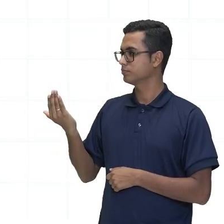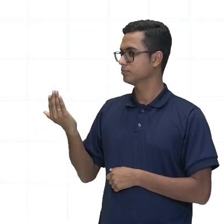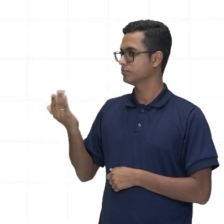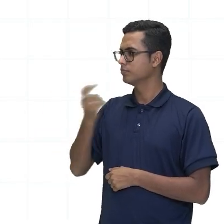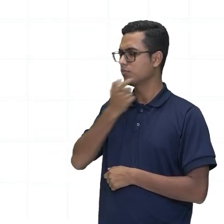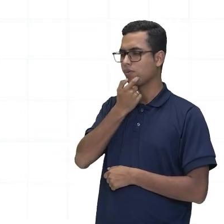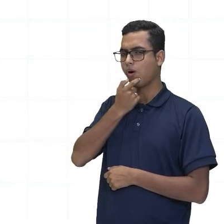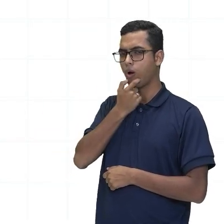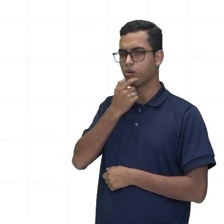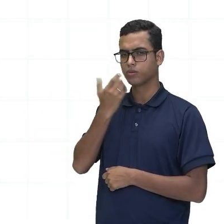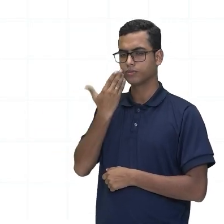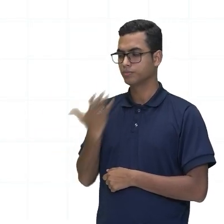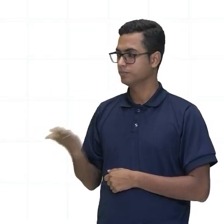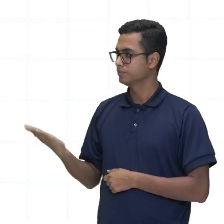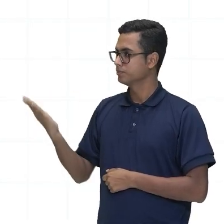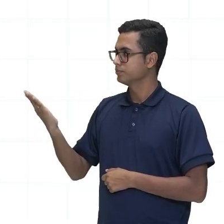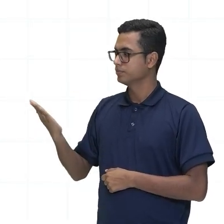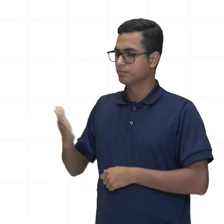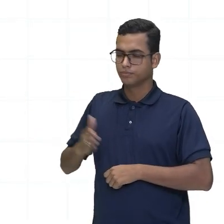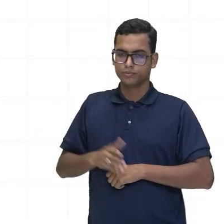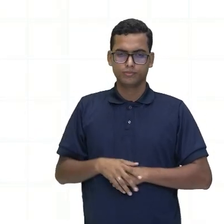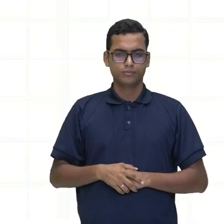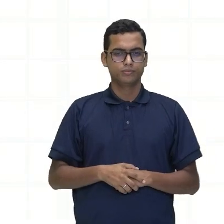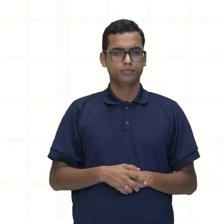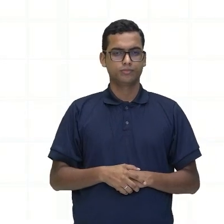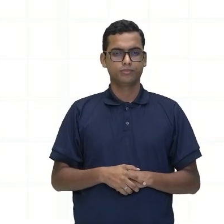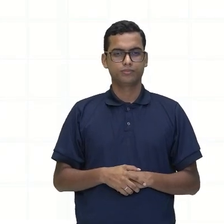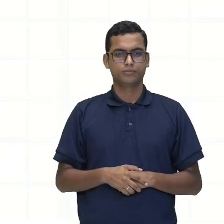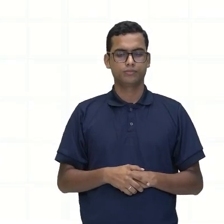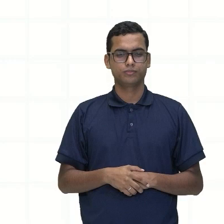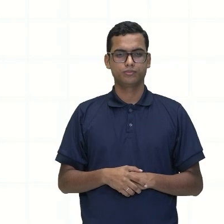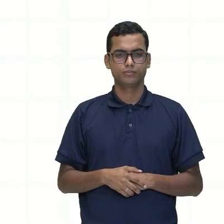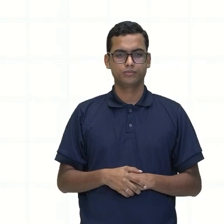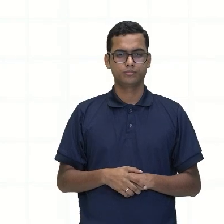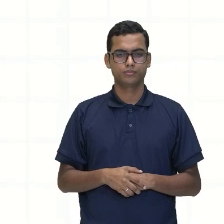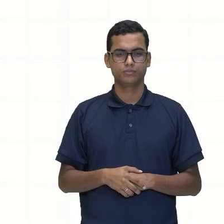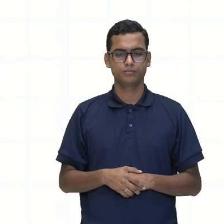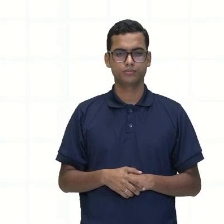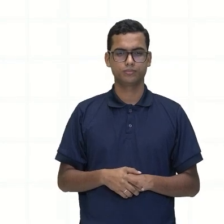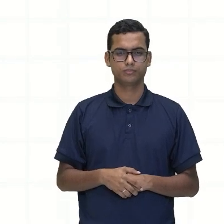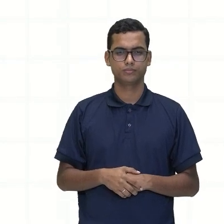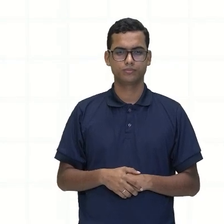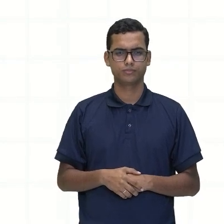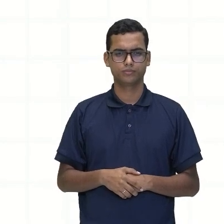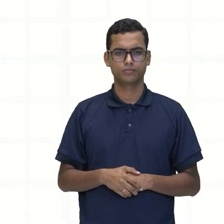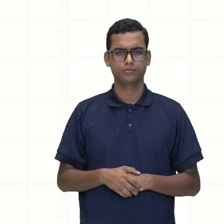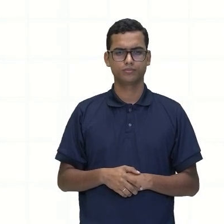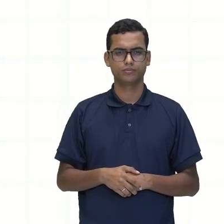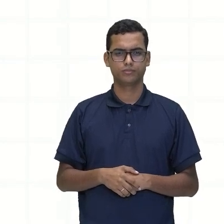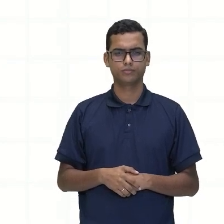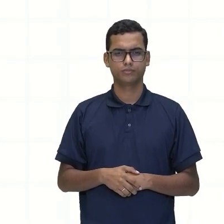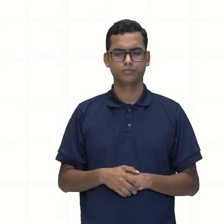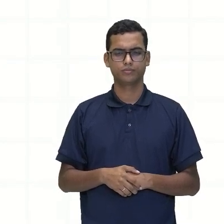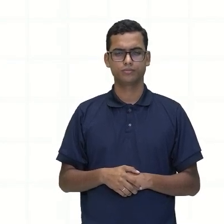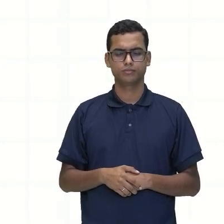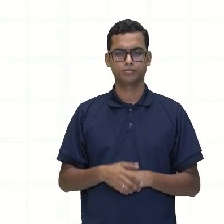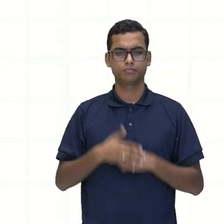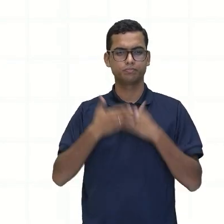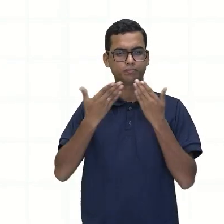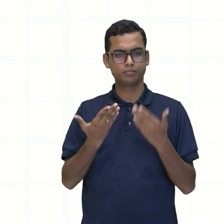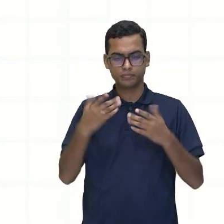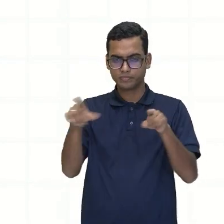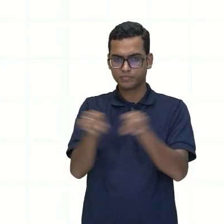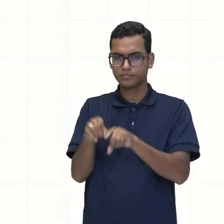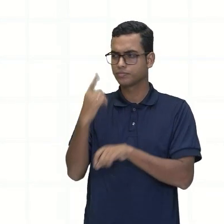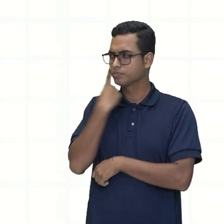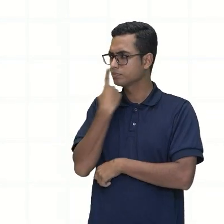Hey Solomon, lend me some money, é uma forma rude. Olha só, Hey Solomon, me empresta-me um